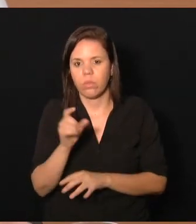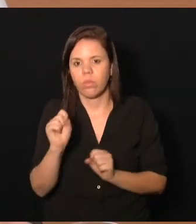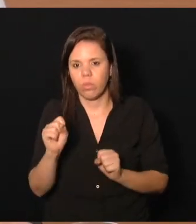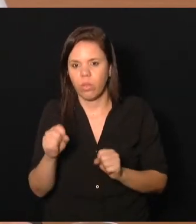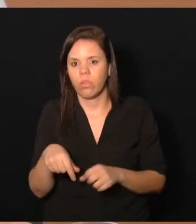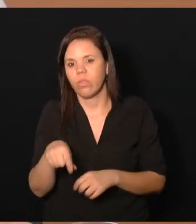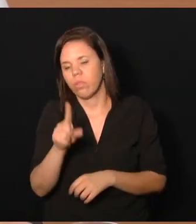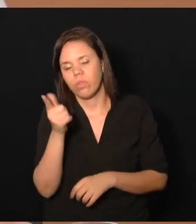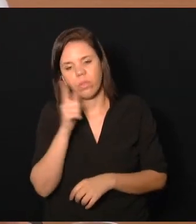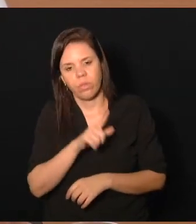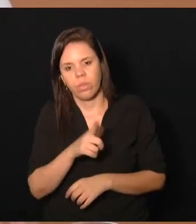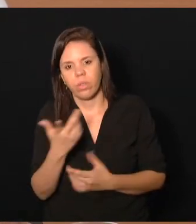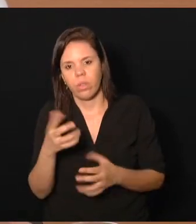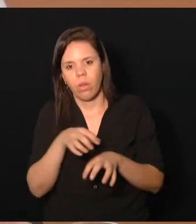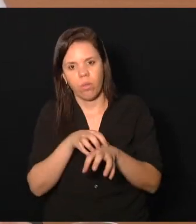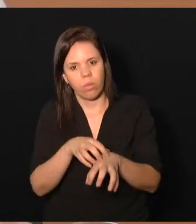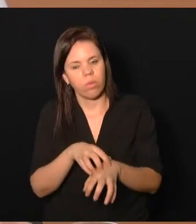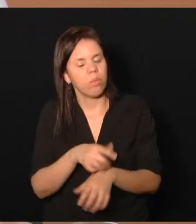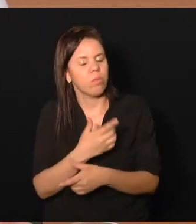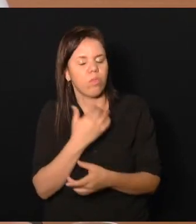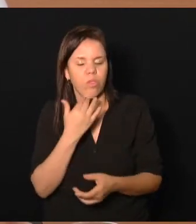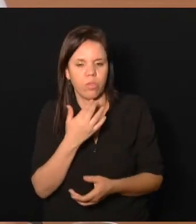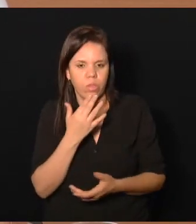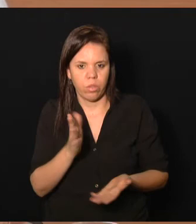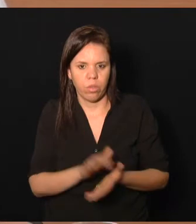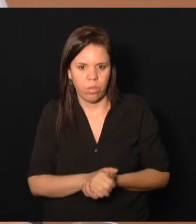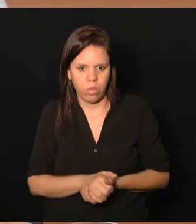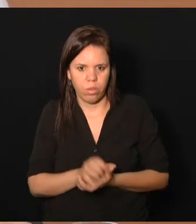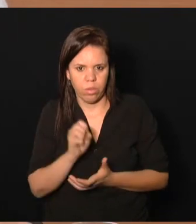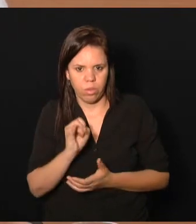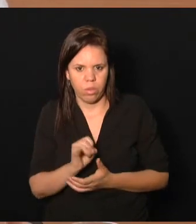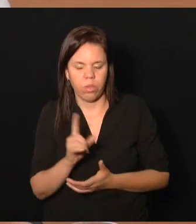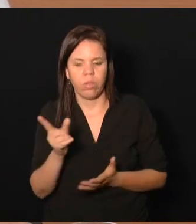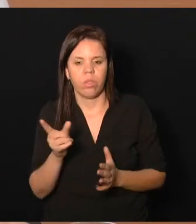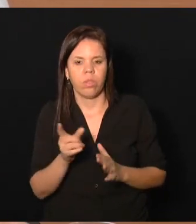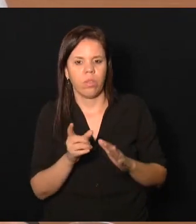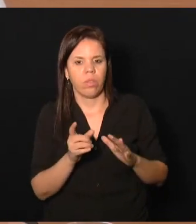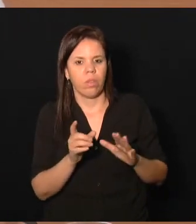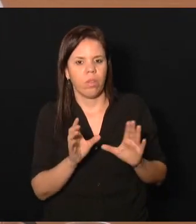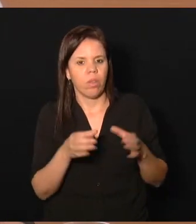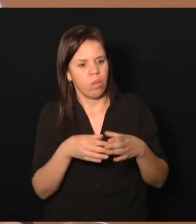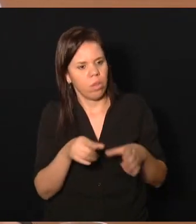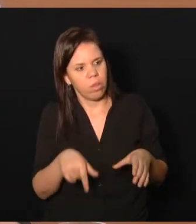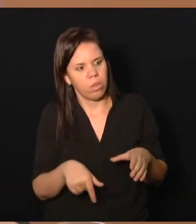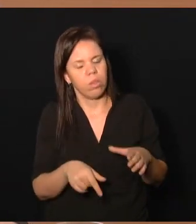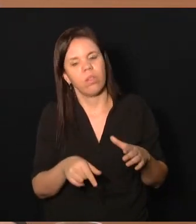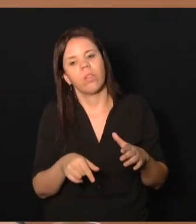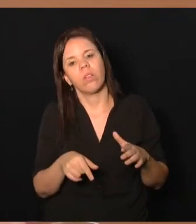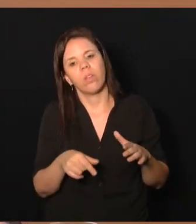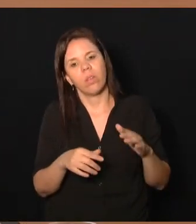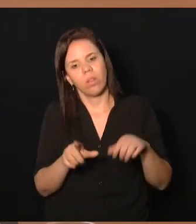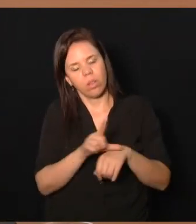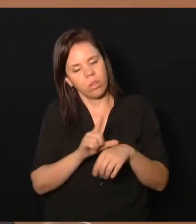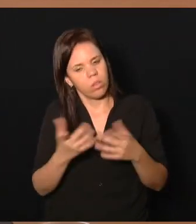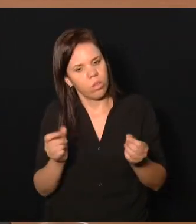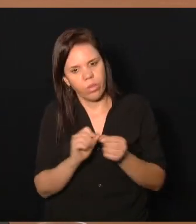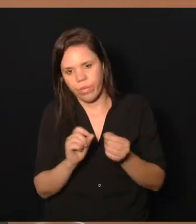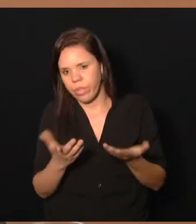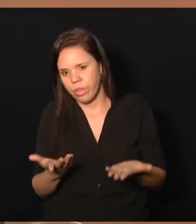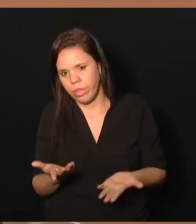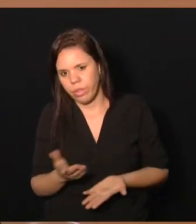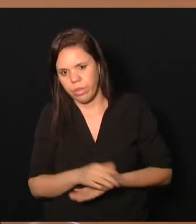vocês vão ganhar. Agora, do transporte não tem jeito. Se o executivo não fizer, né, porque existe a tal da...